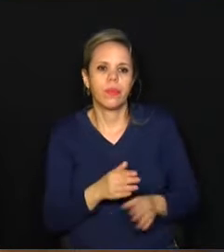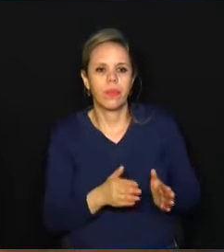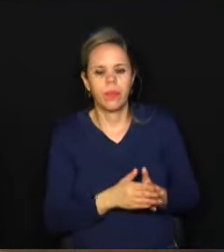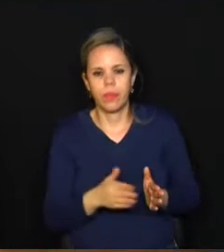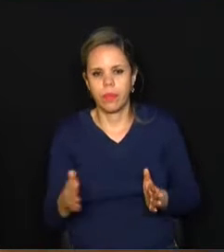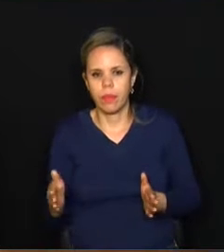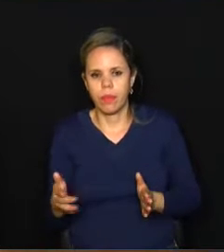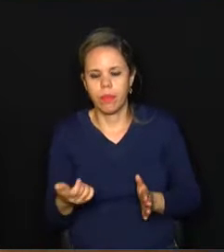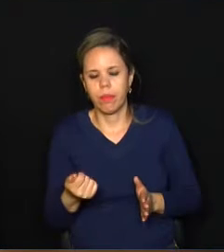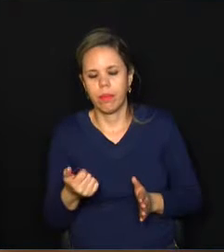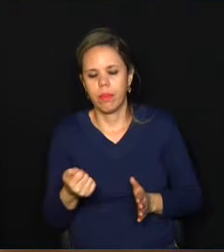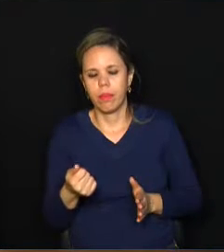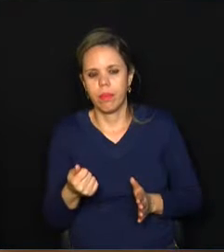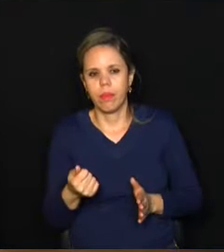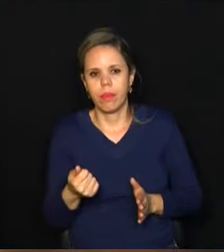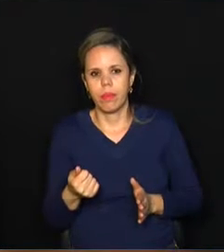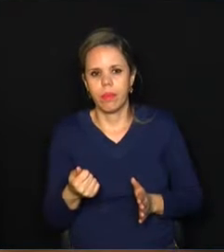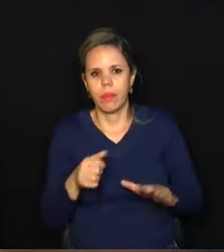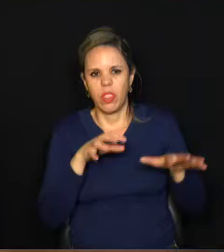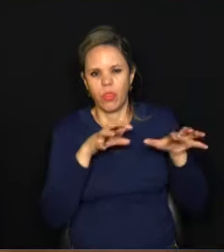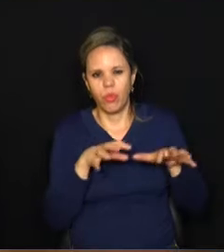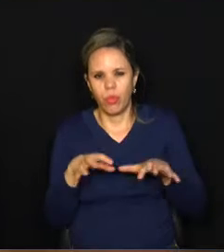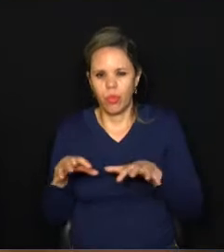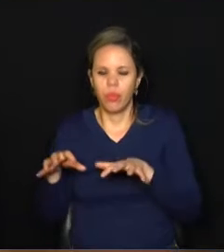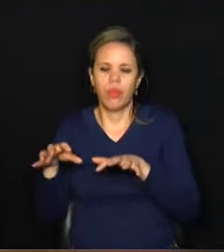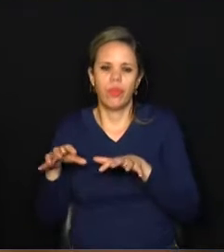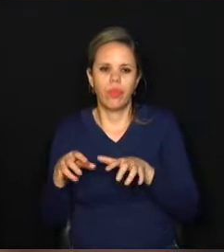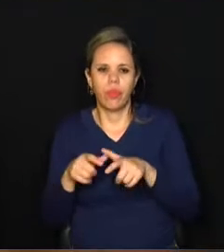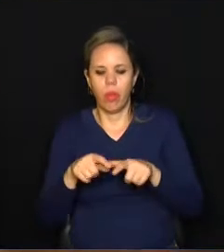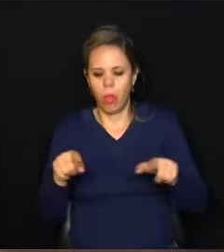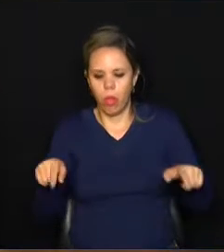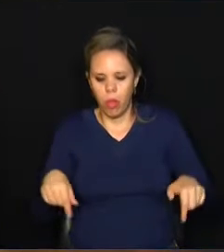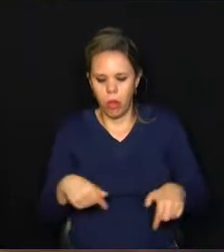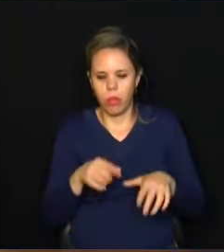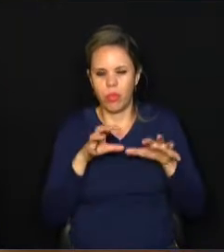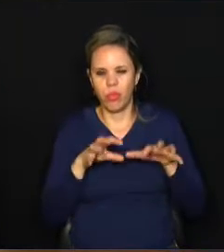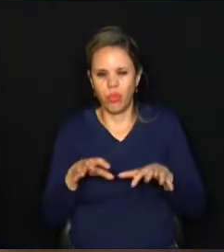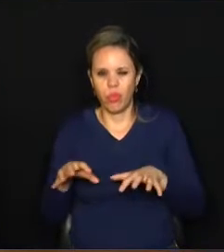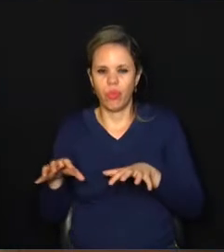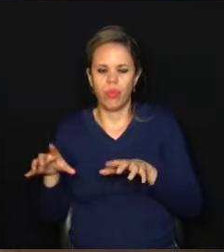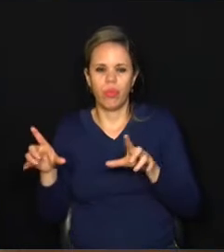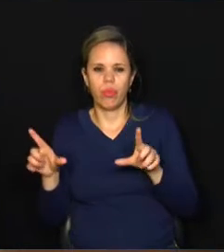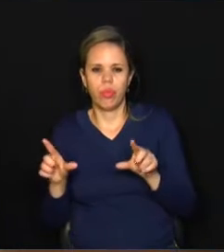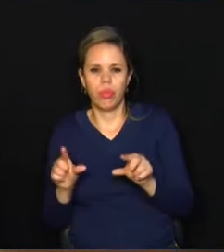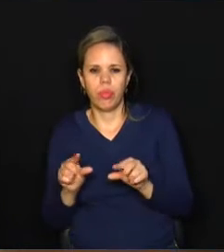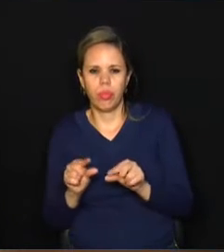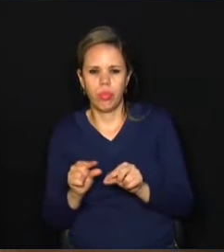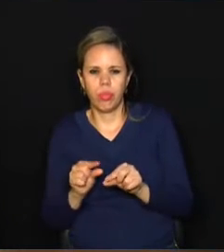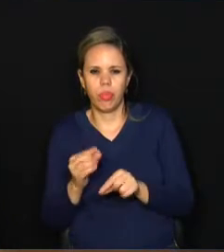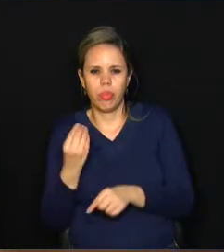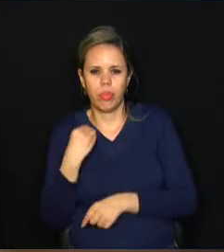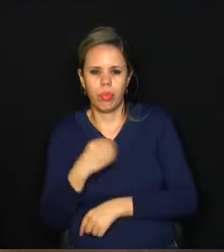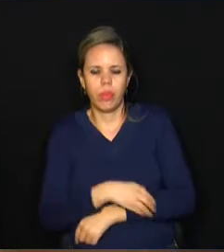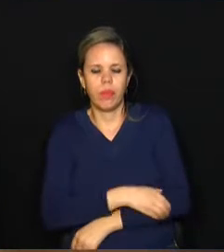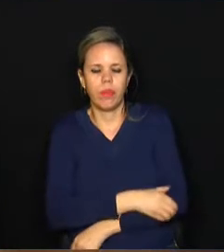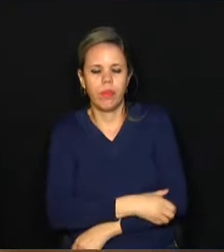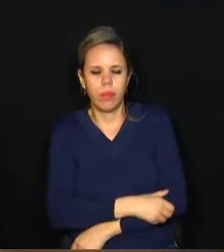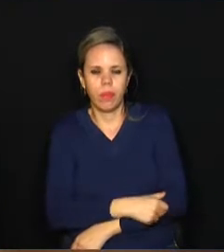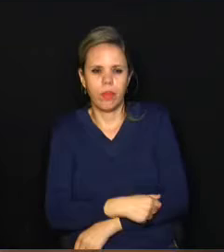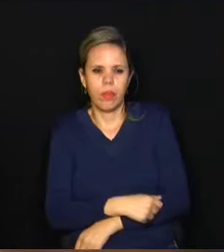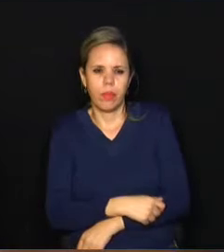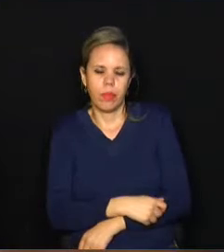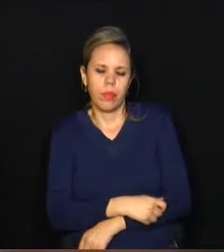há pouca precipitação pluviométrica, as chuvas se rareiam e isso obviamente